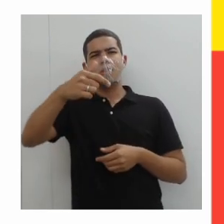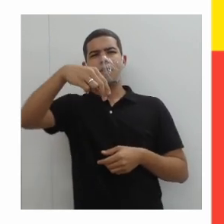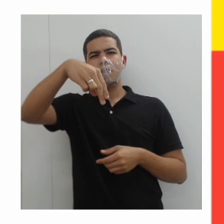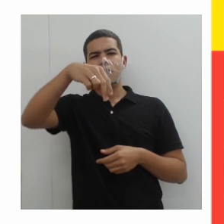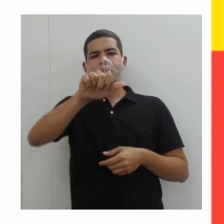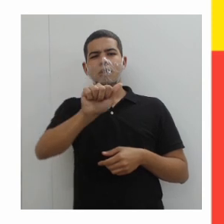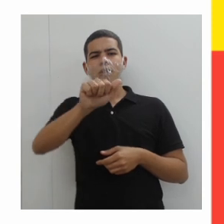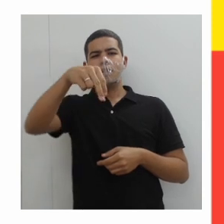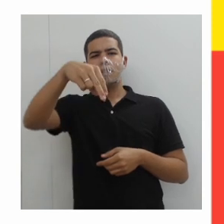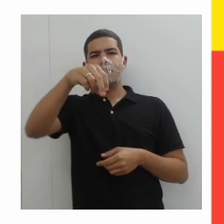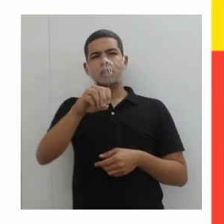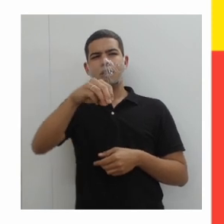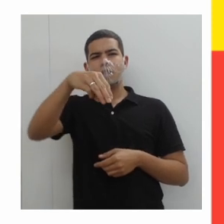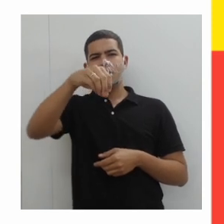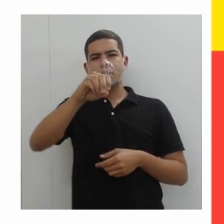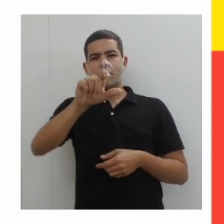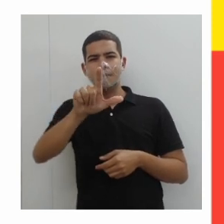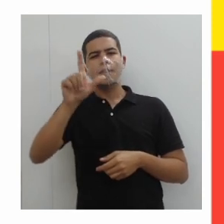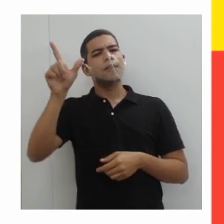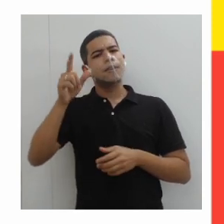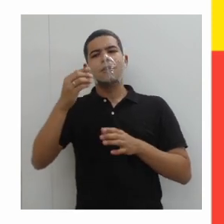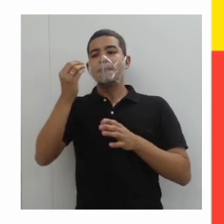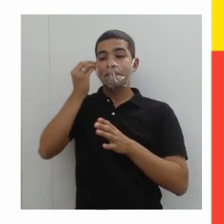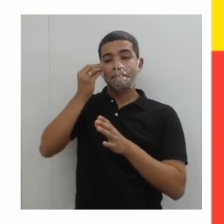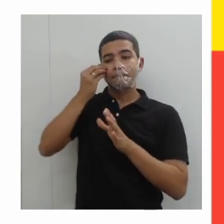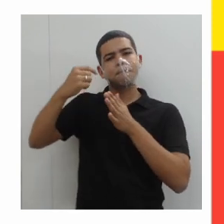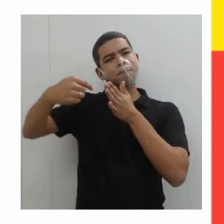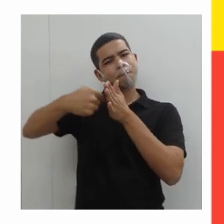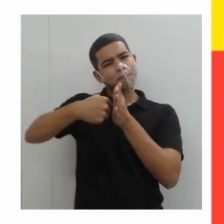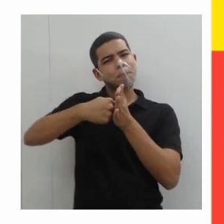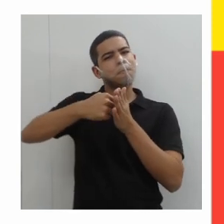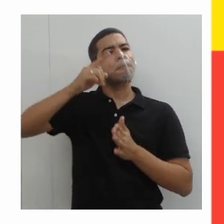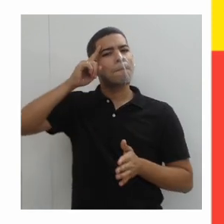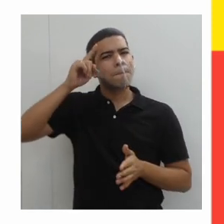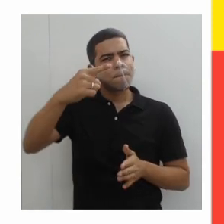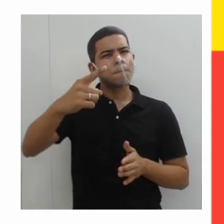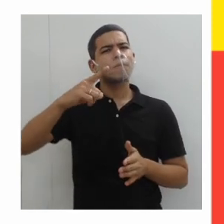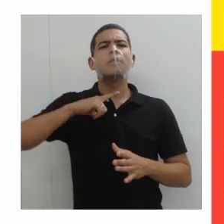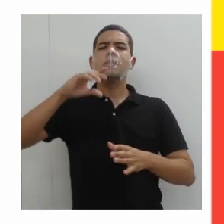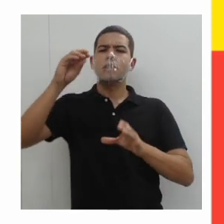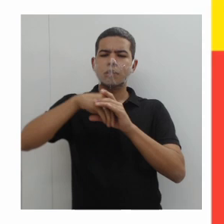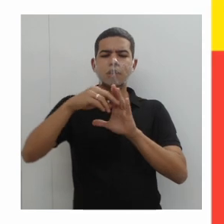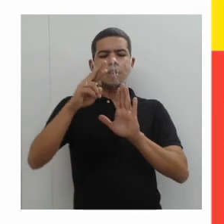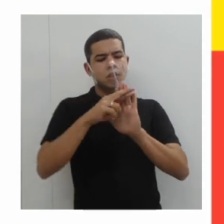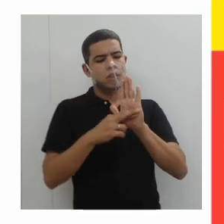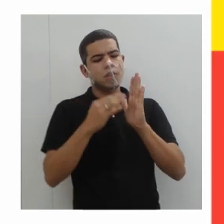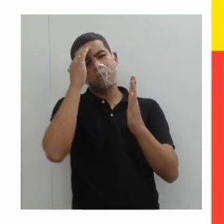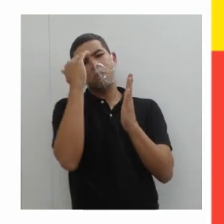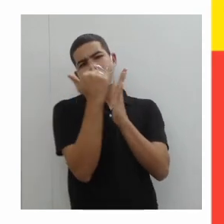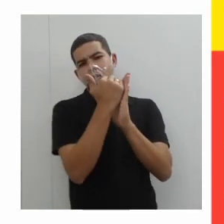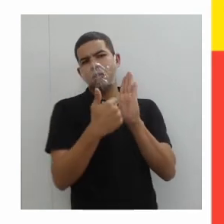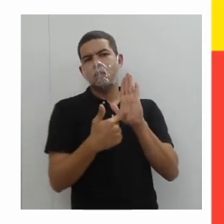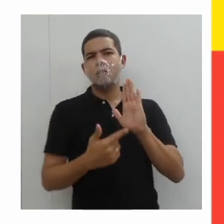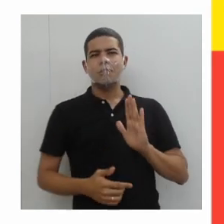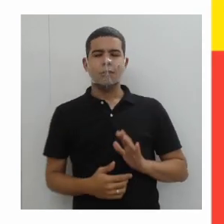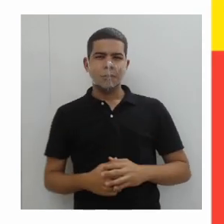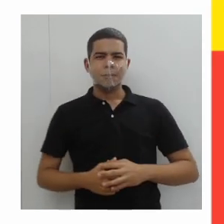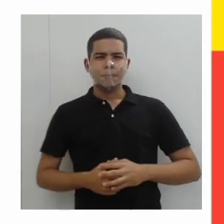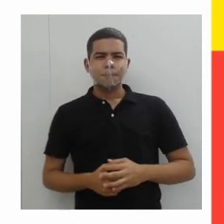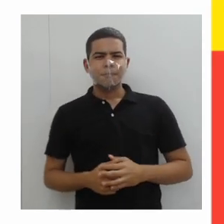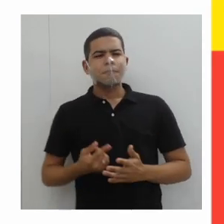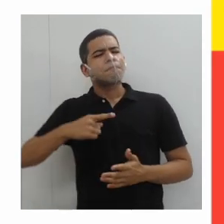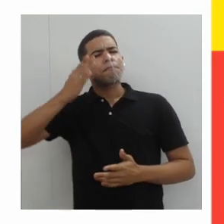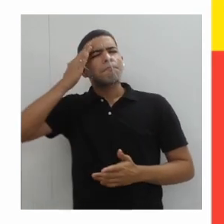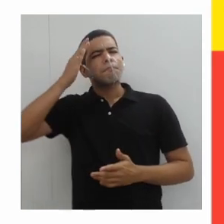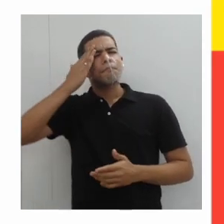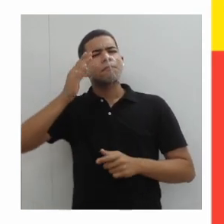é uma atleta testada regularmente e ela está dentro das regras. O que é que a gente pode entender,